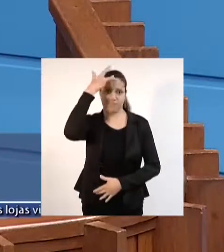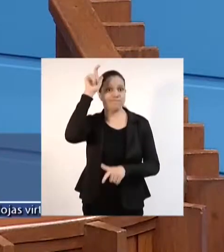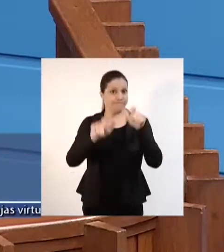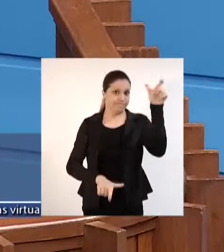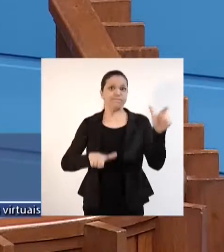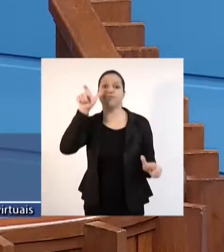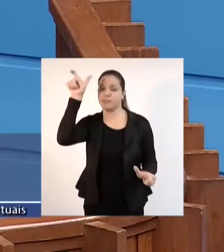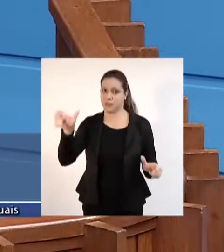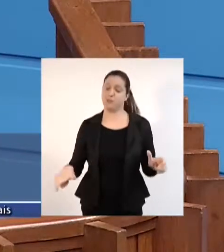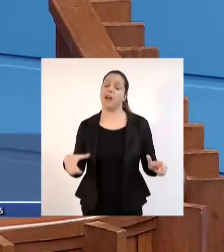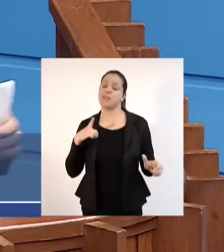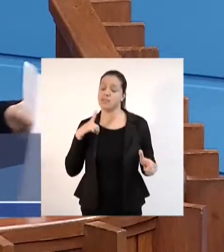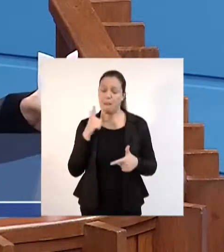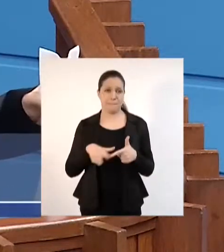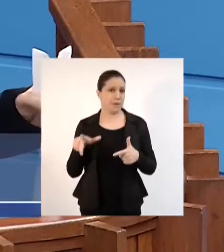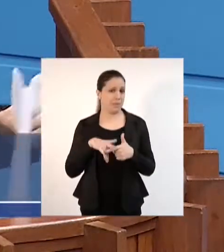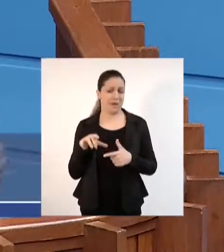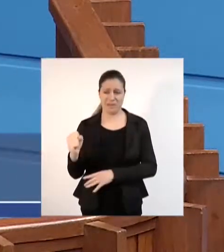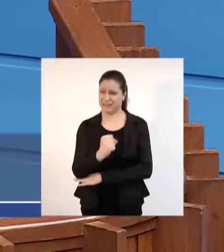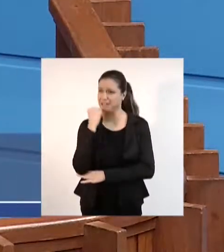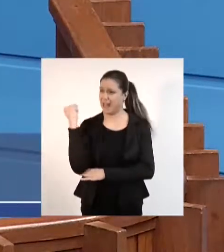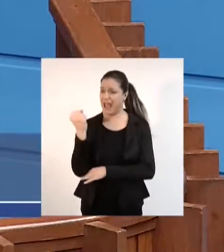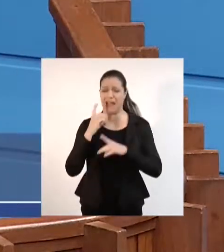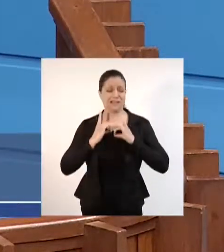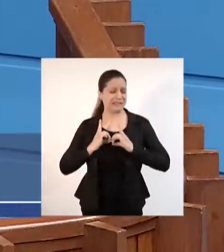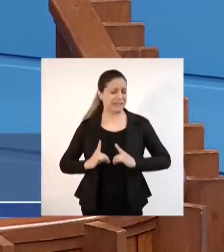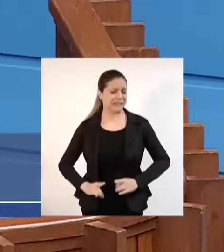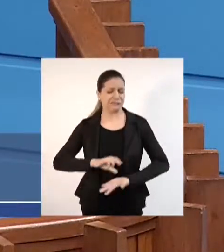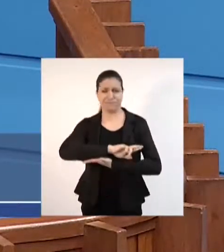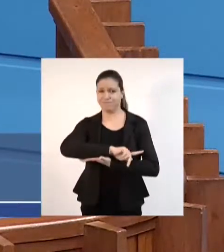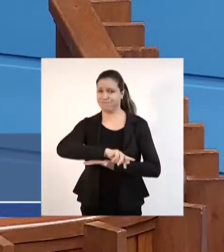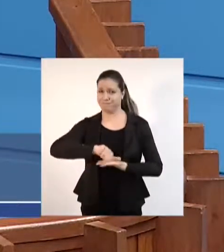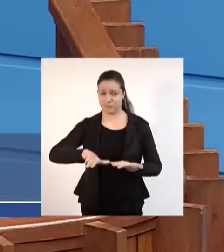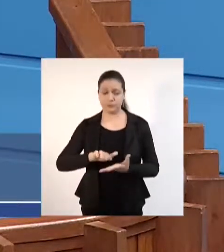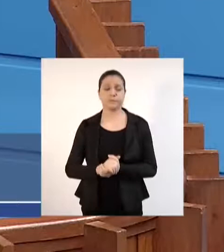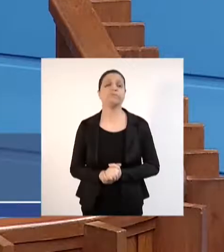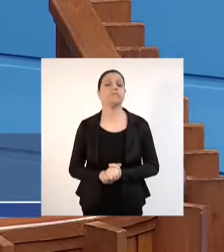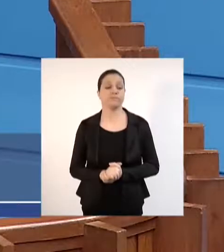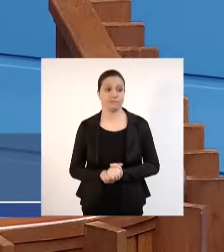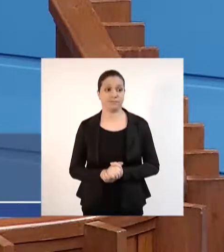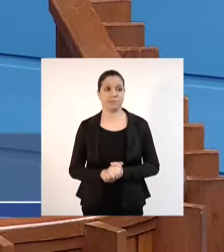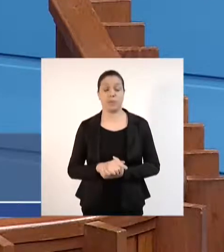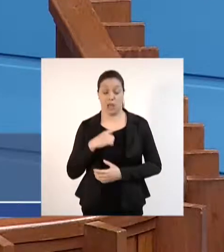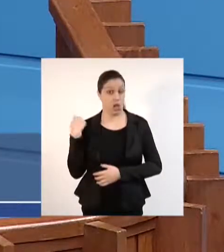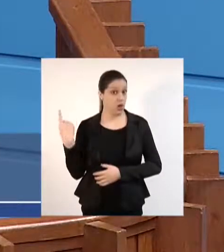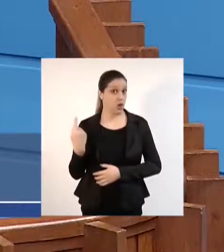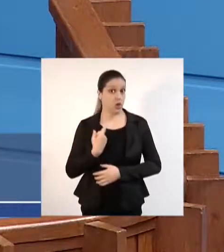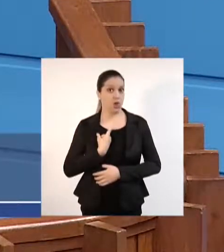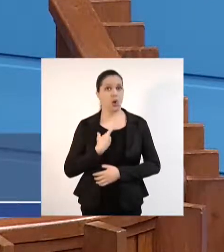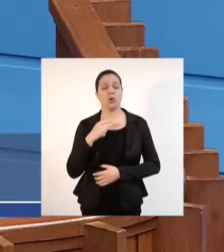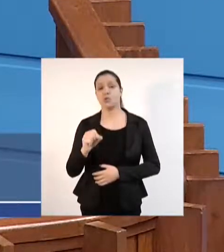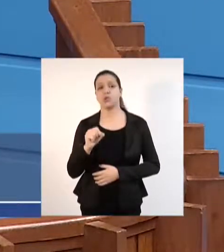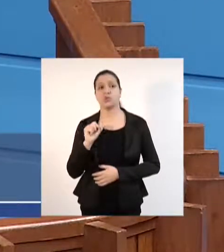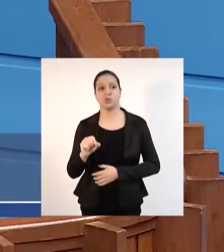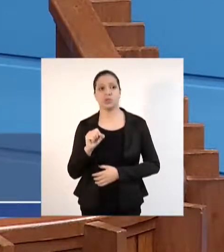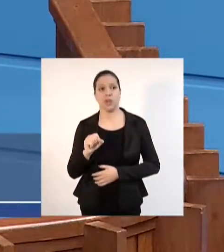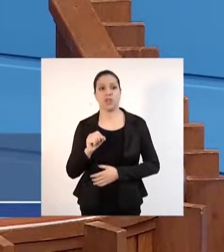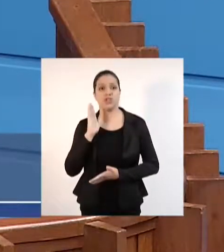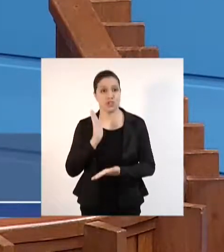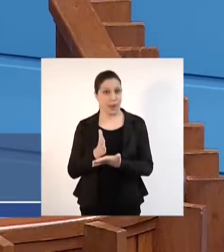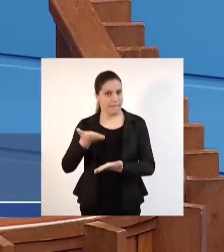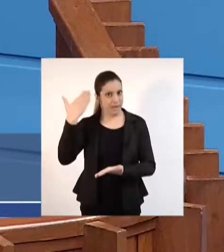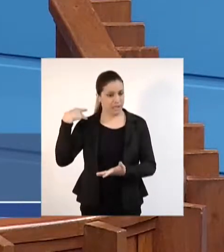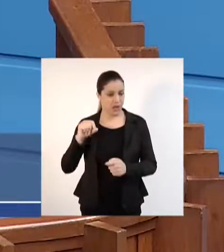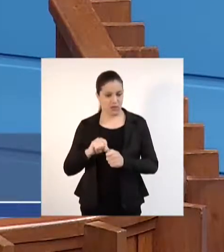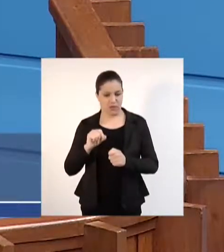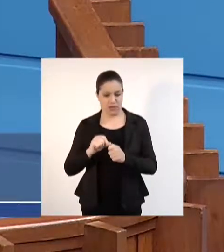disso, porque os casos são inúmeros. Nós defendemos aqui, inclusive, numa audiência pública, a